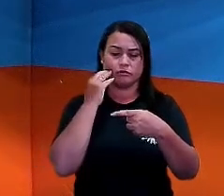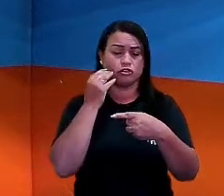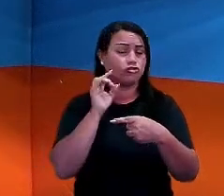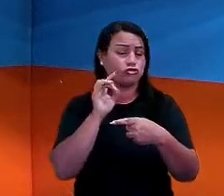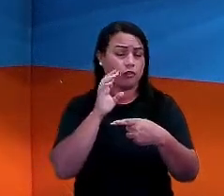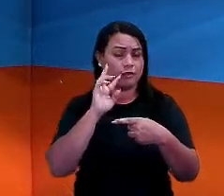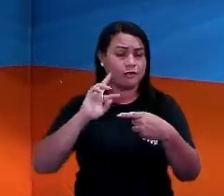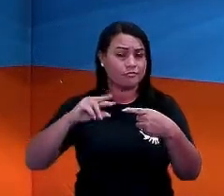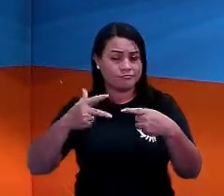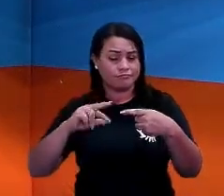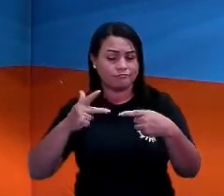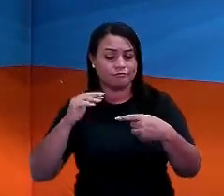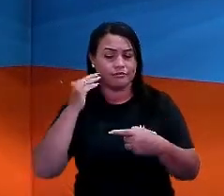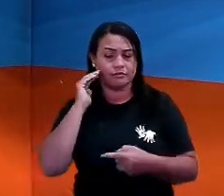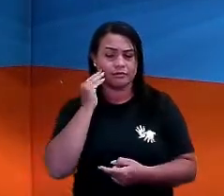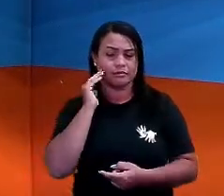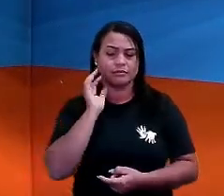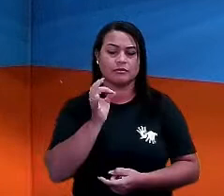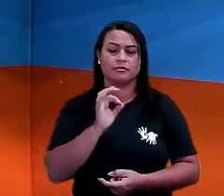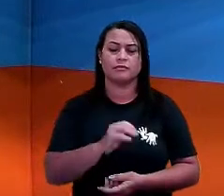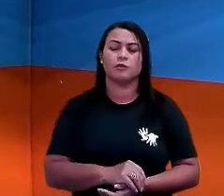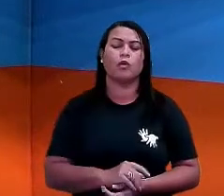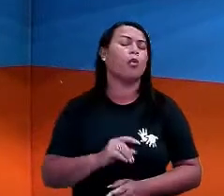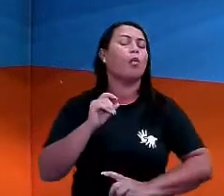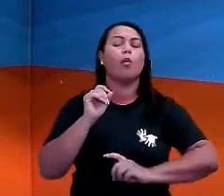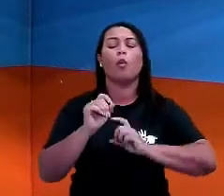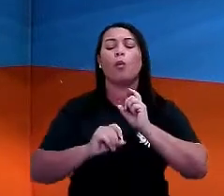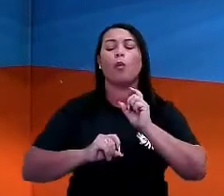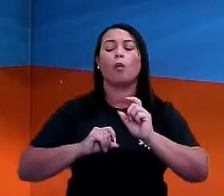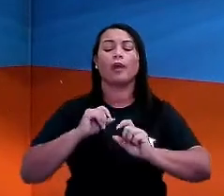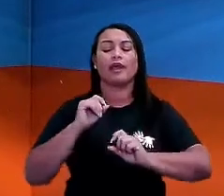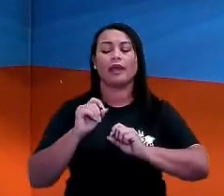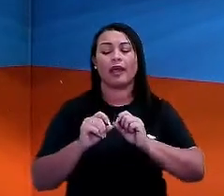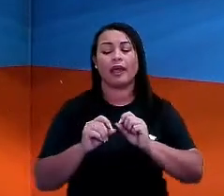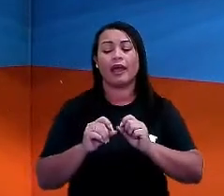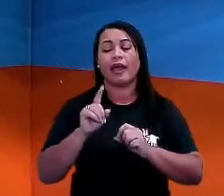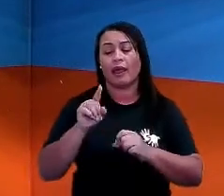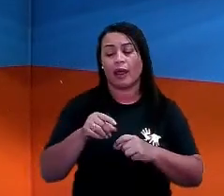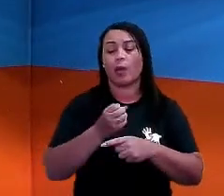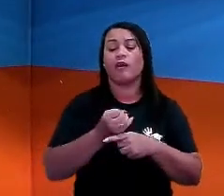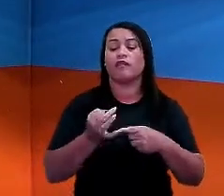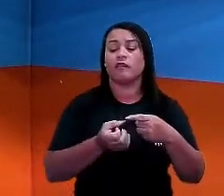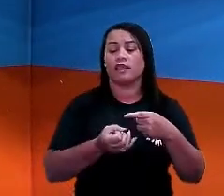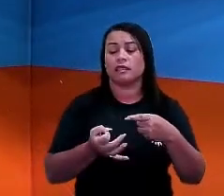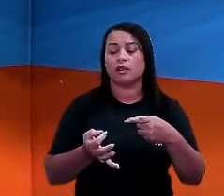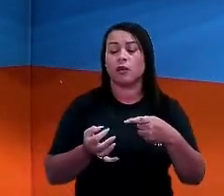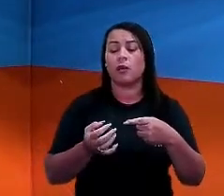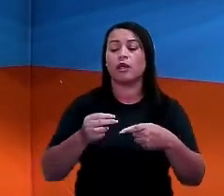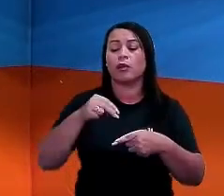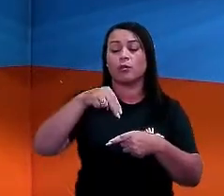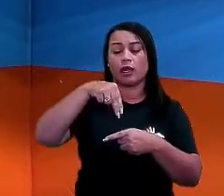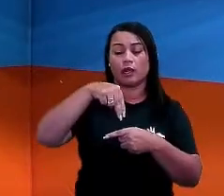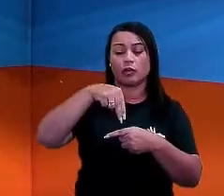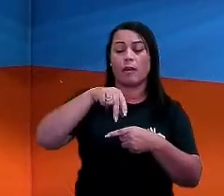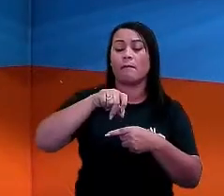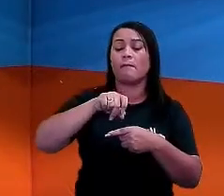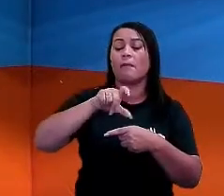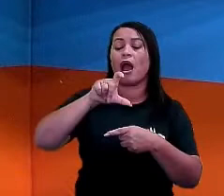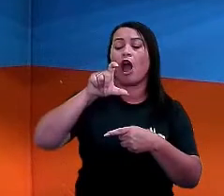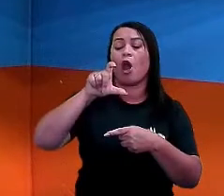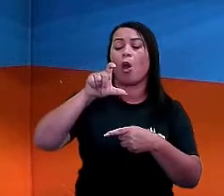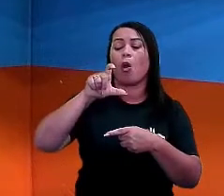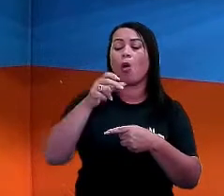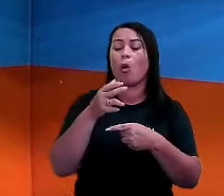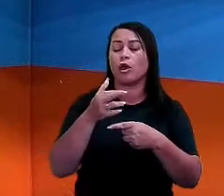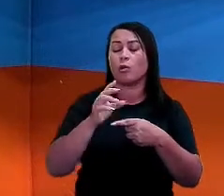você pegar o contrário, tá bom? Então, é uma fração em que o numerador é maior ou igual